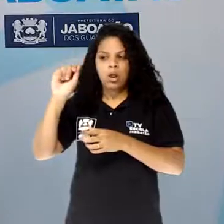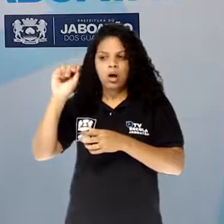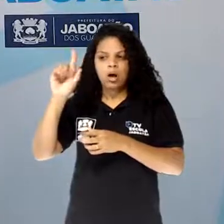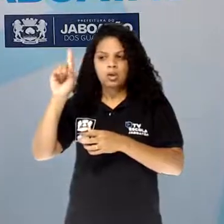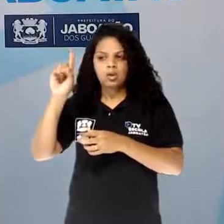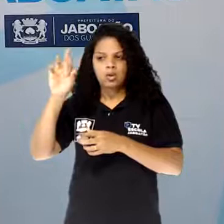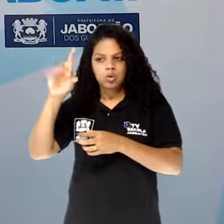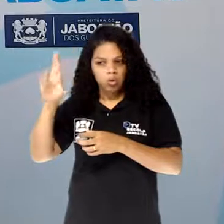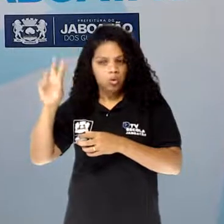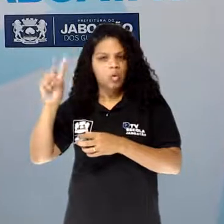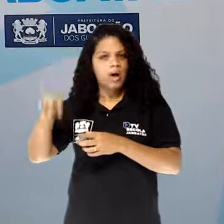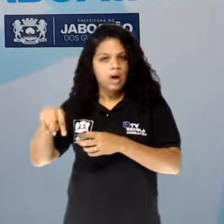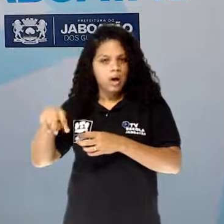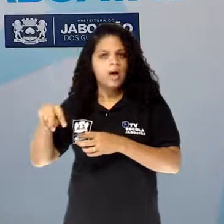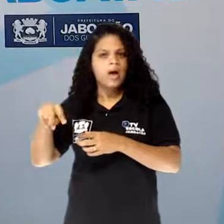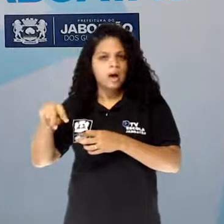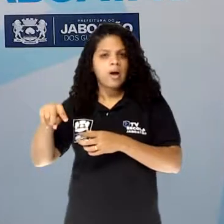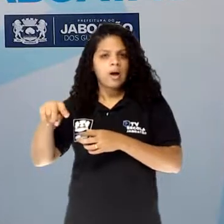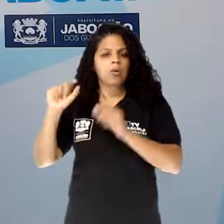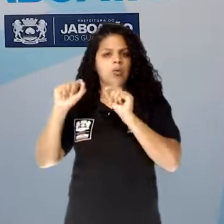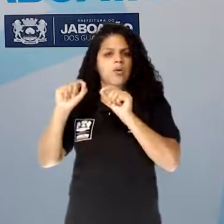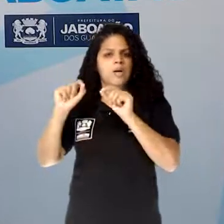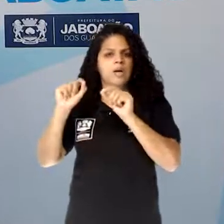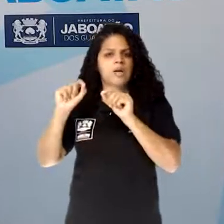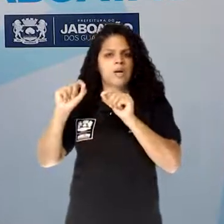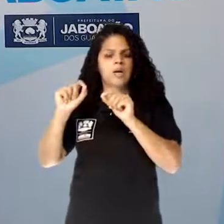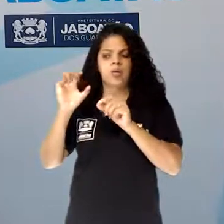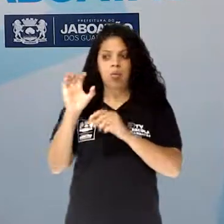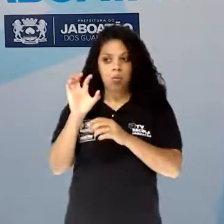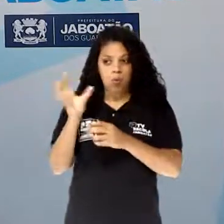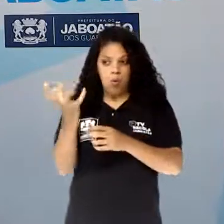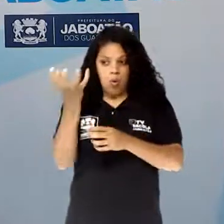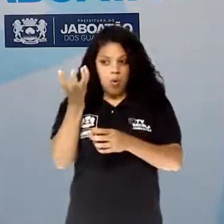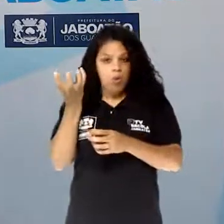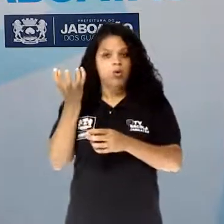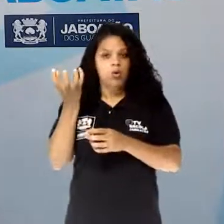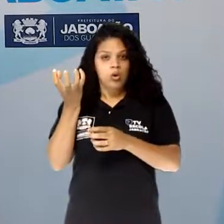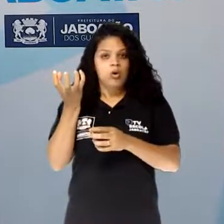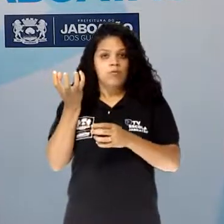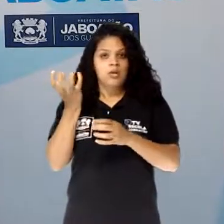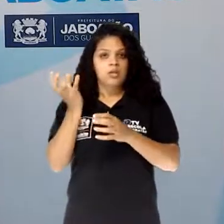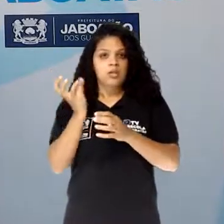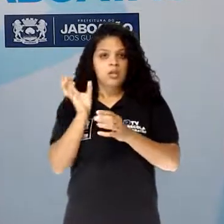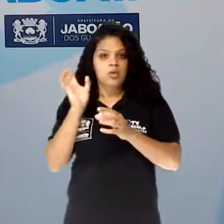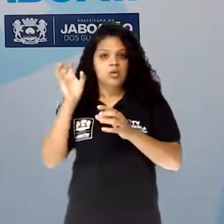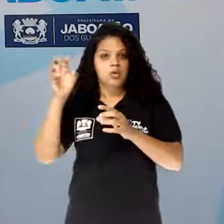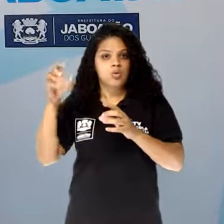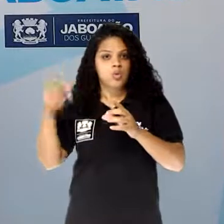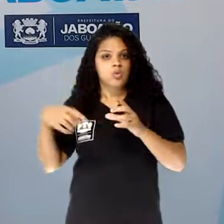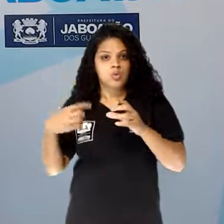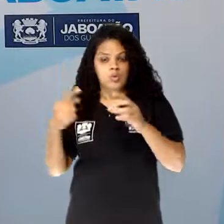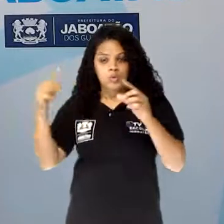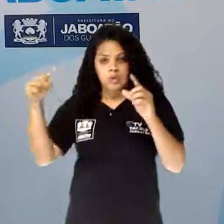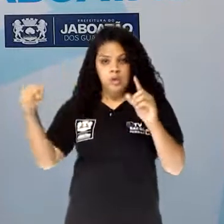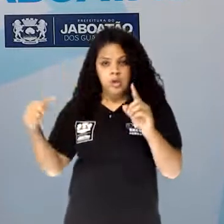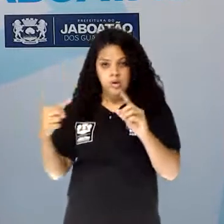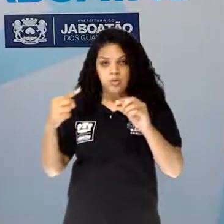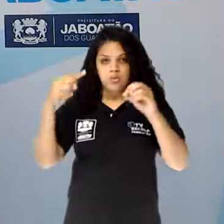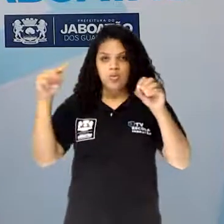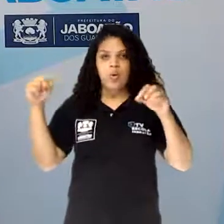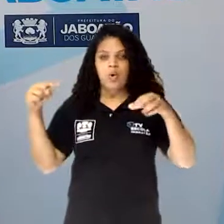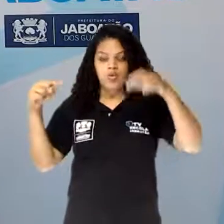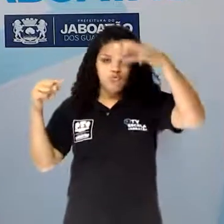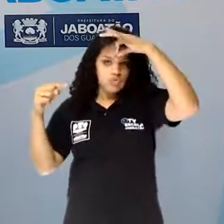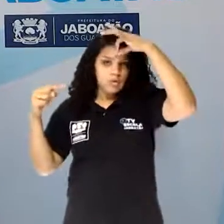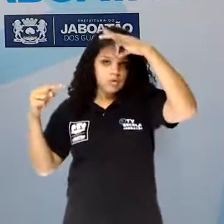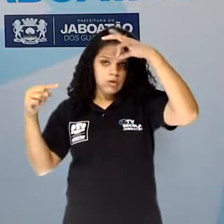da relação sexual. É o órgão que vai ser introduzido dentro do órgão genital feminino para que possa